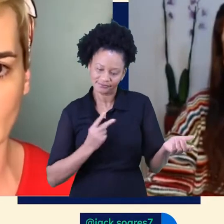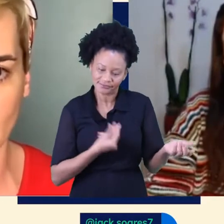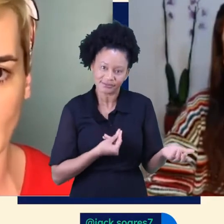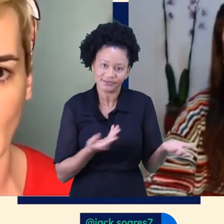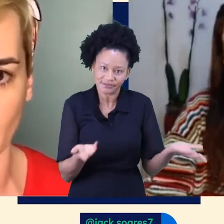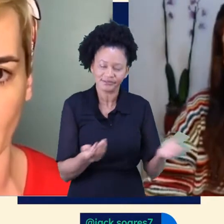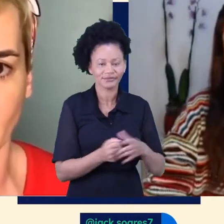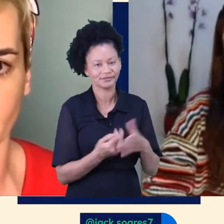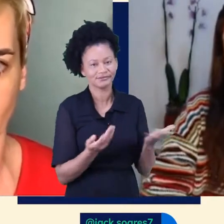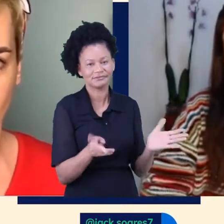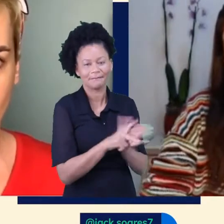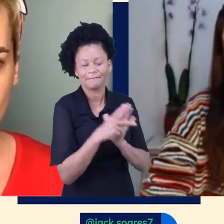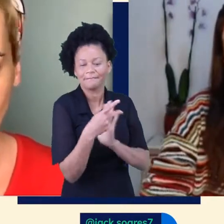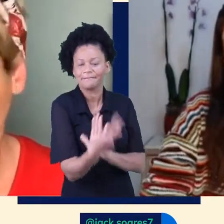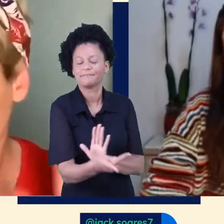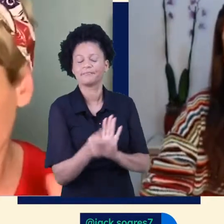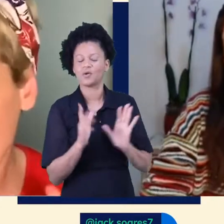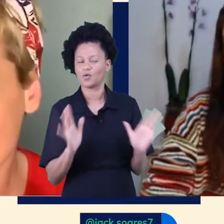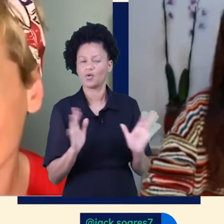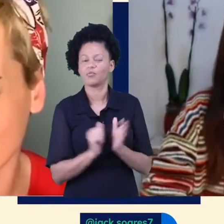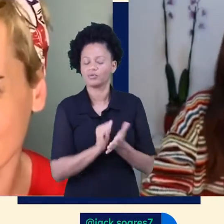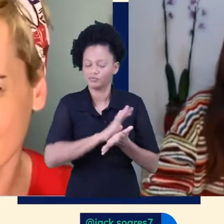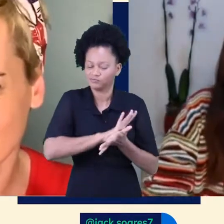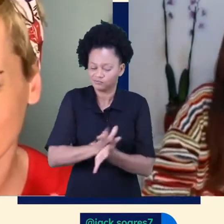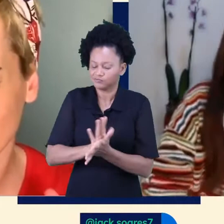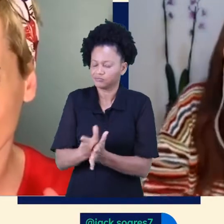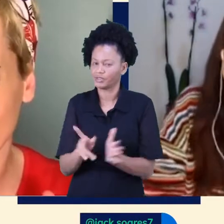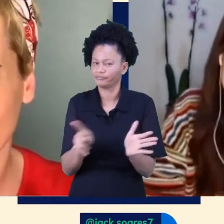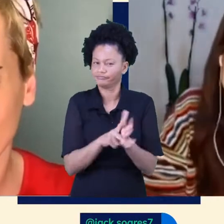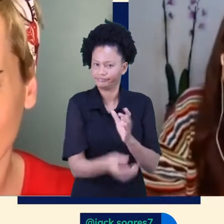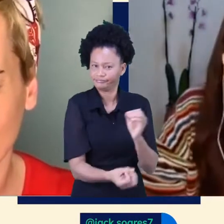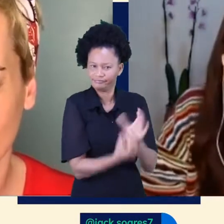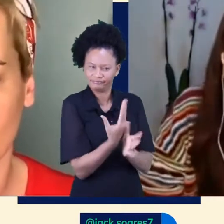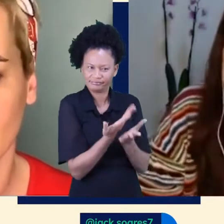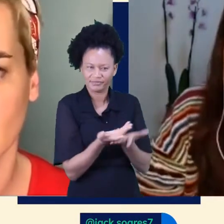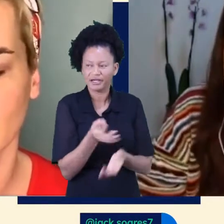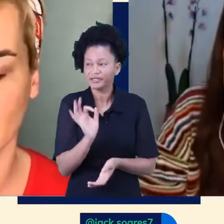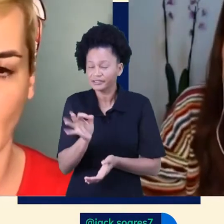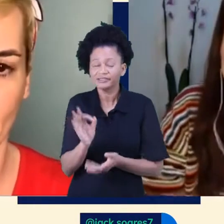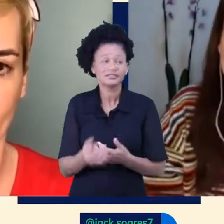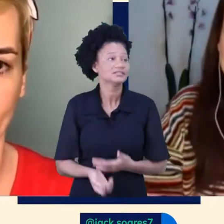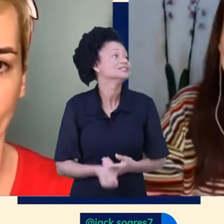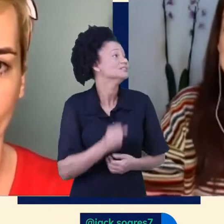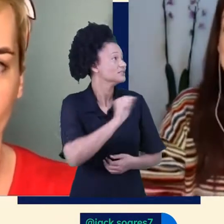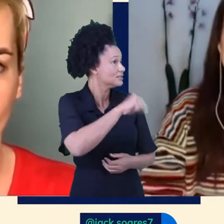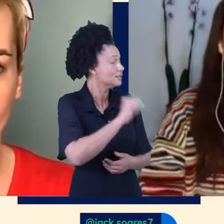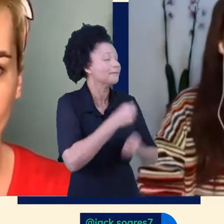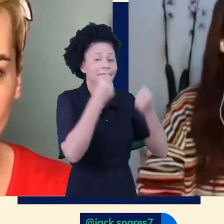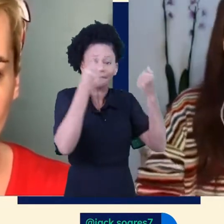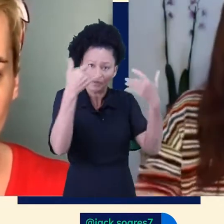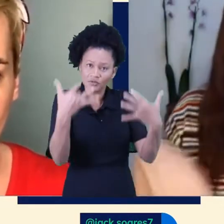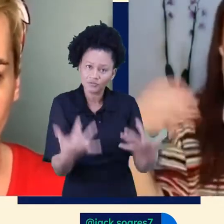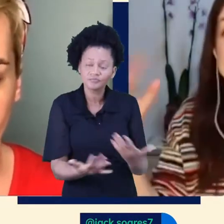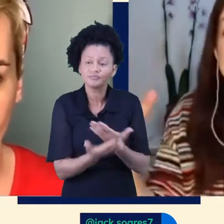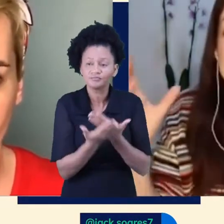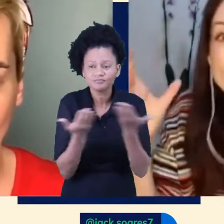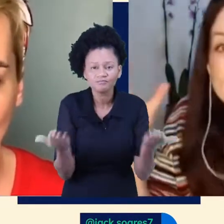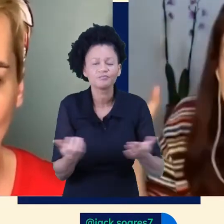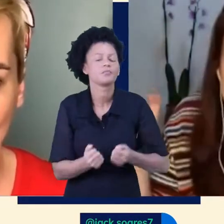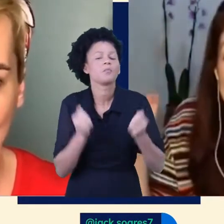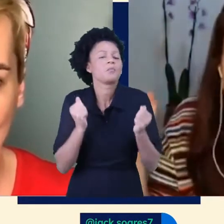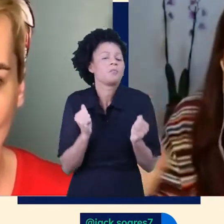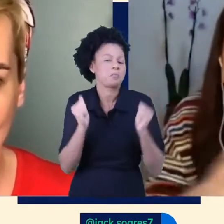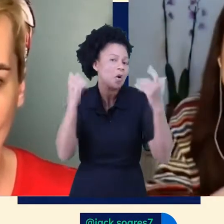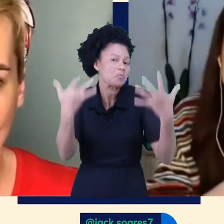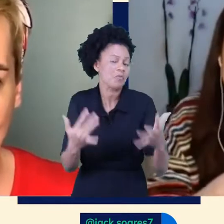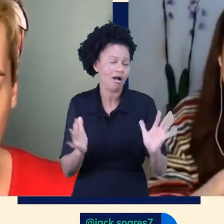um preconceito criado, né? Seria isso? Sim, e aí a gente pode falar isso. E aí a gente pode dizer, mas o que